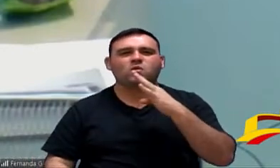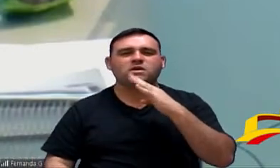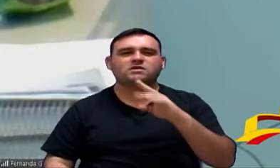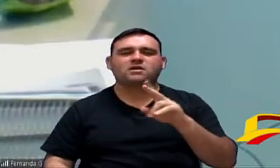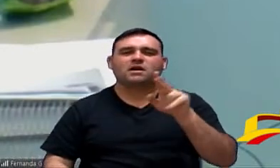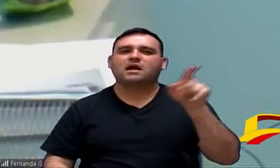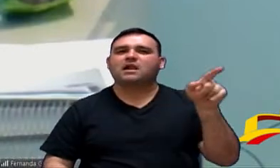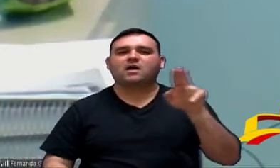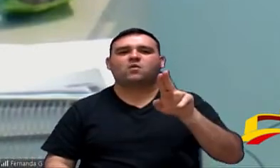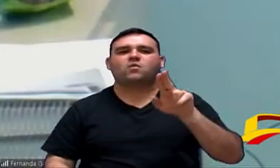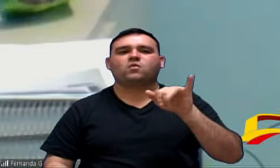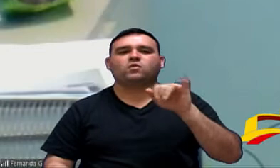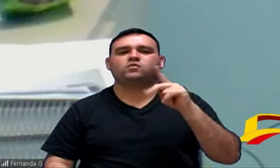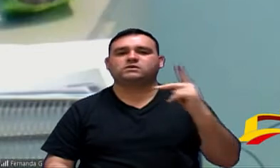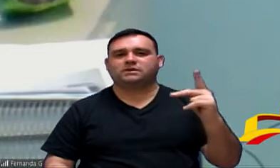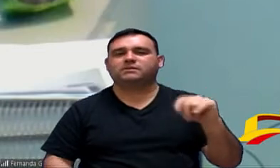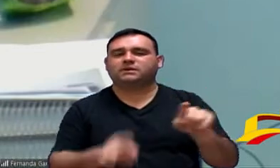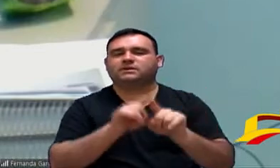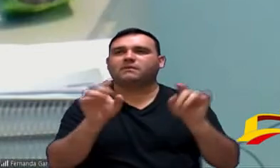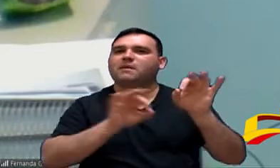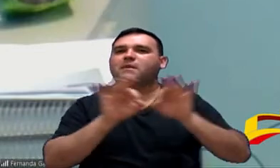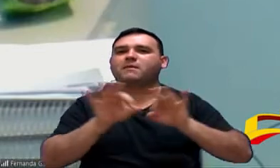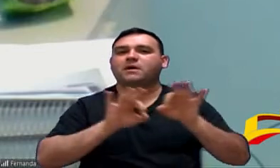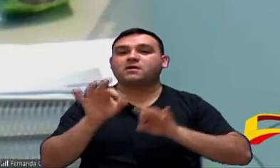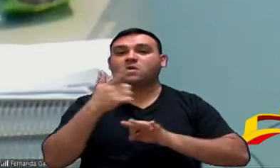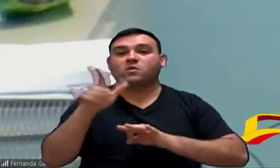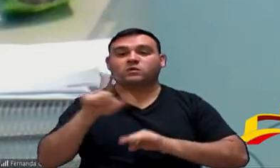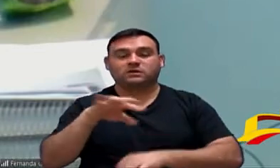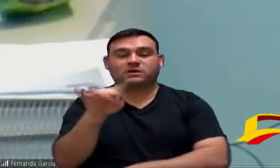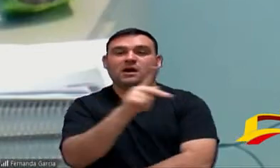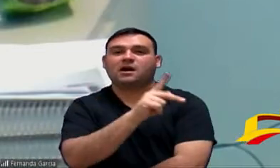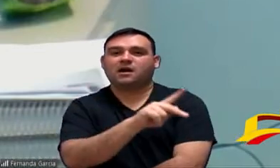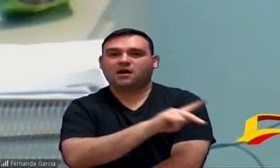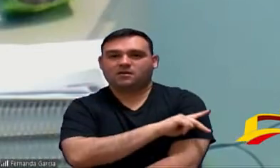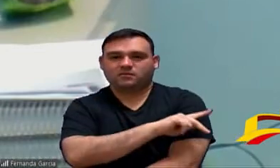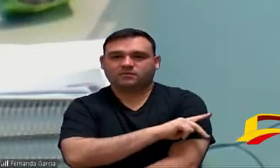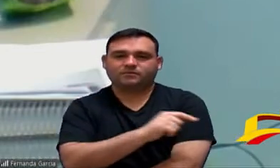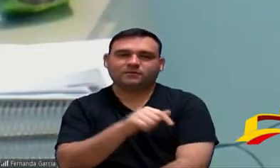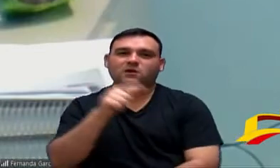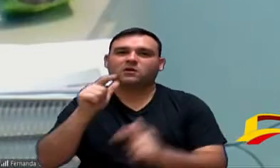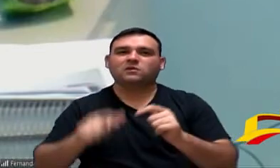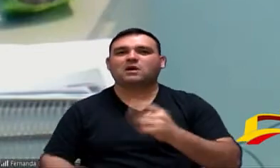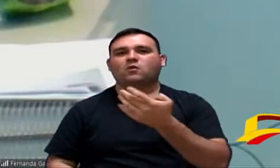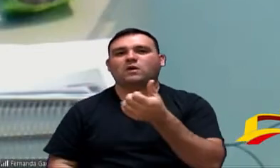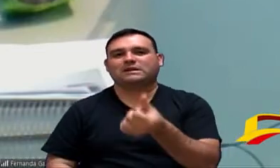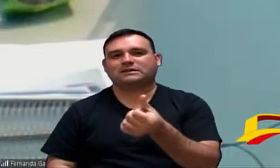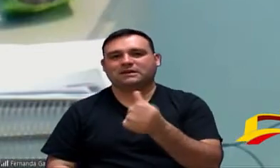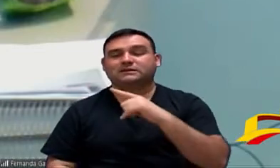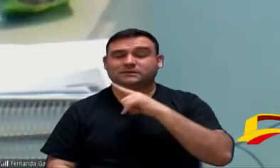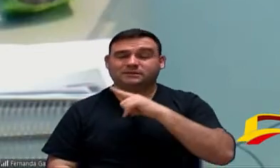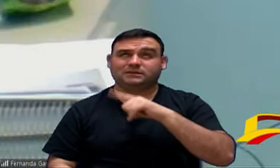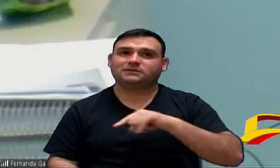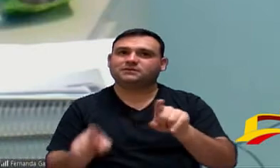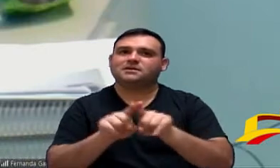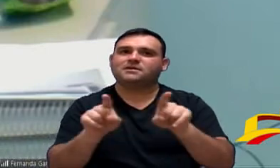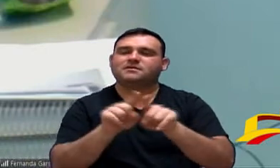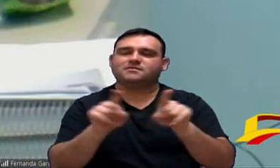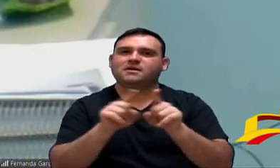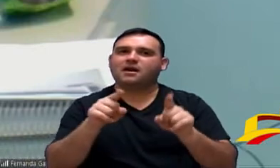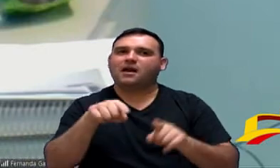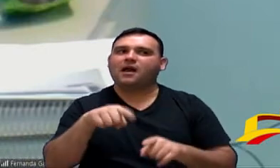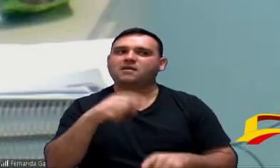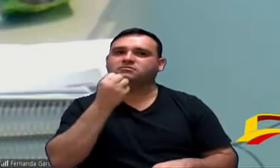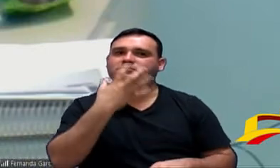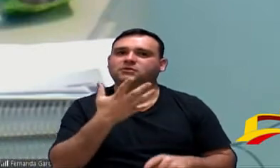Unip, mas também eles estão organizando em algumas UBSs, como eu falei, a UBS do Paineiras, tem esse trabalho que é interessante.